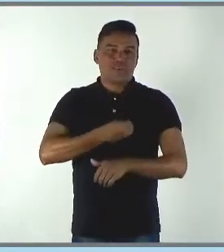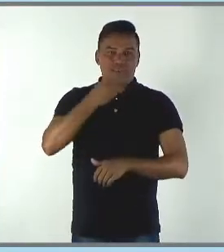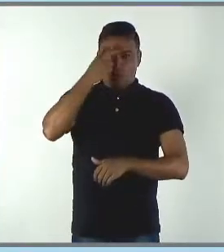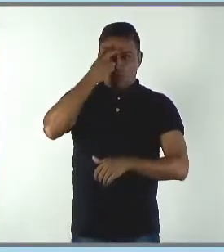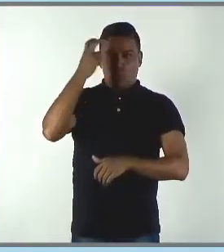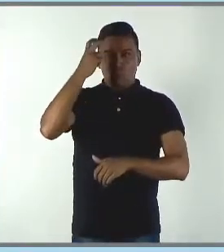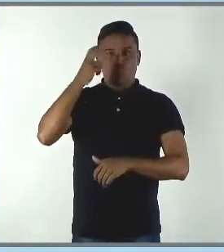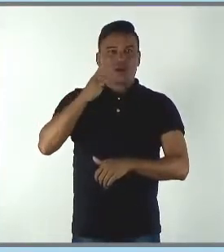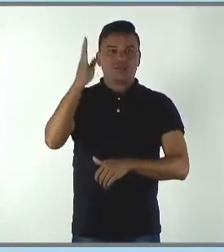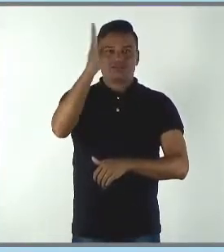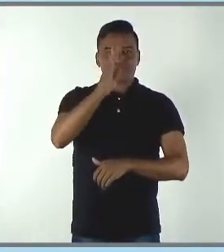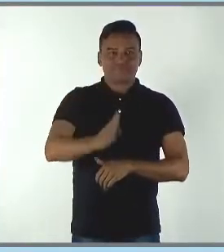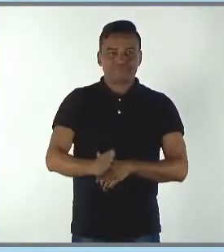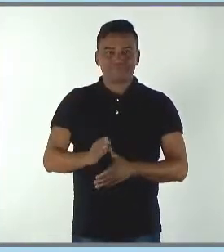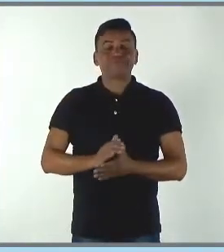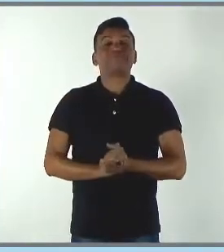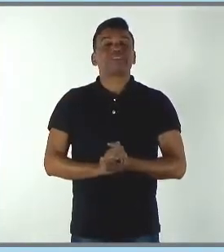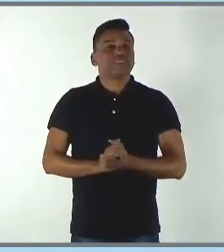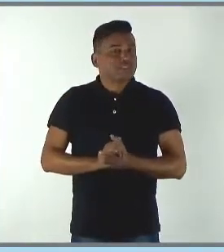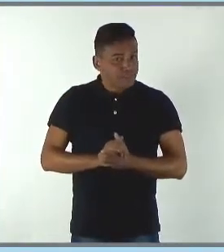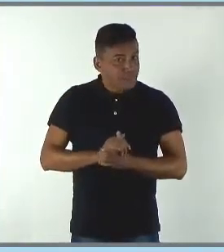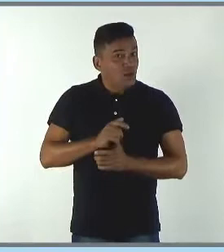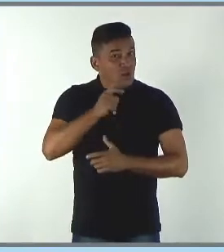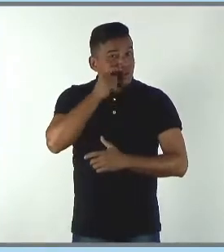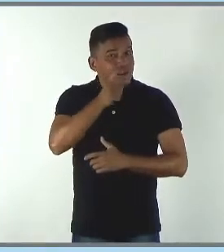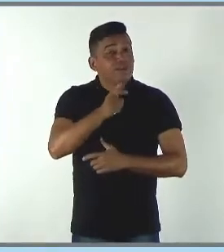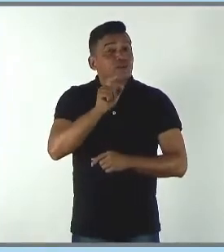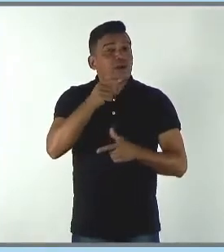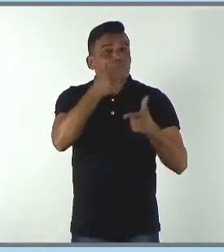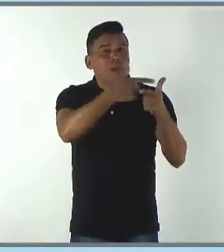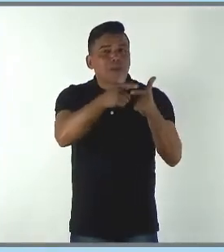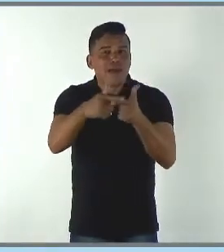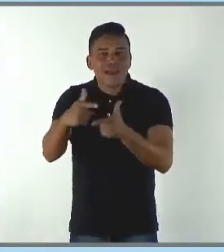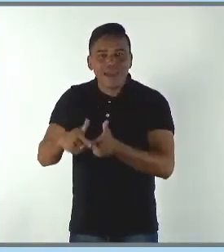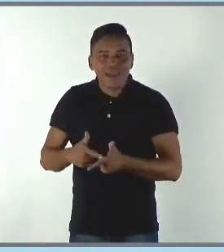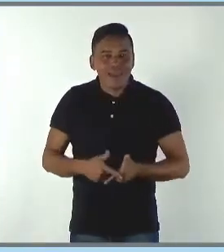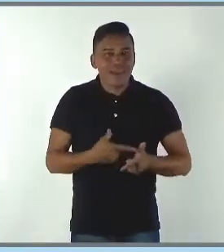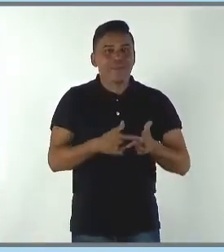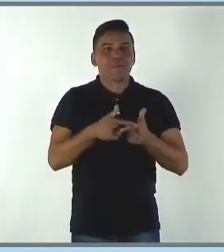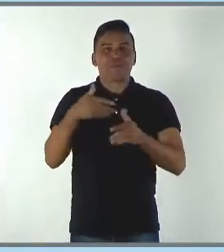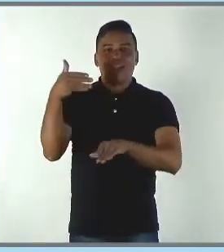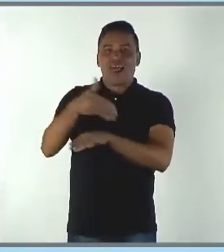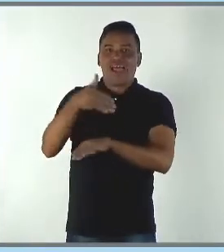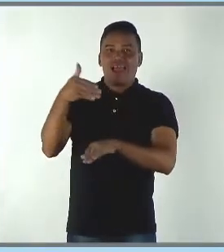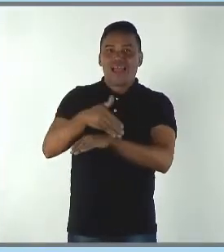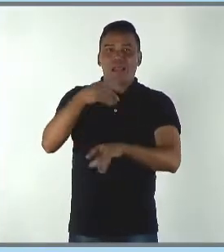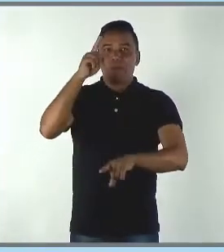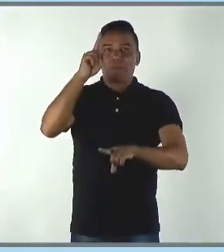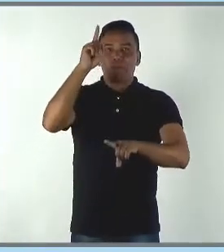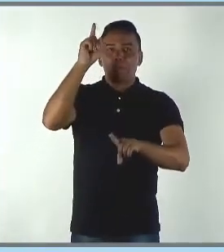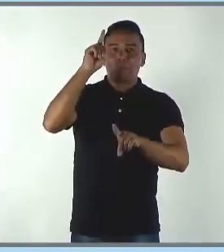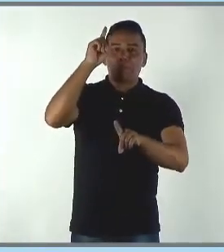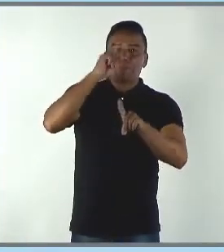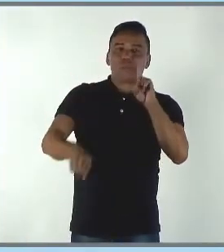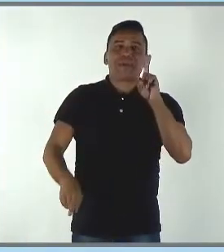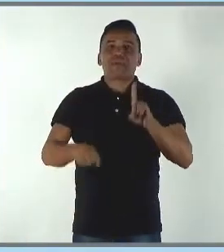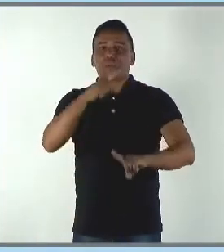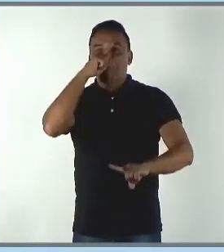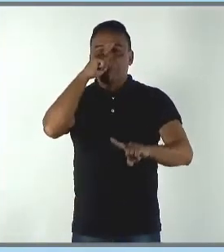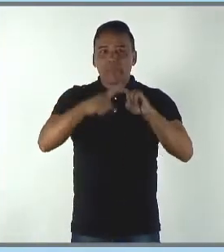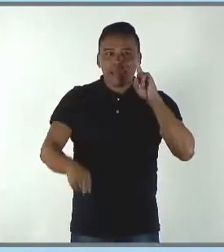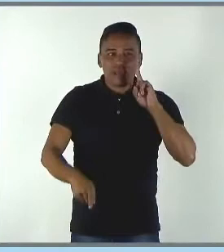interesse sabe quais foram as consequências dessas intervenções no meio cultural: proibições, exílios,